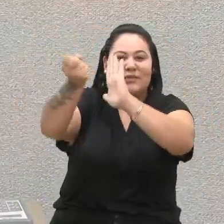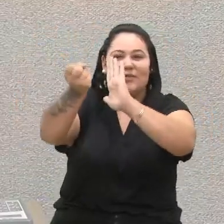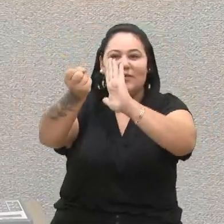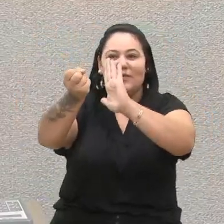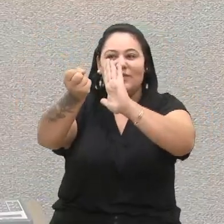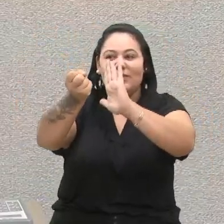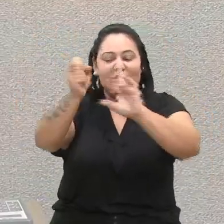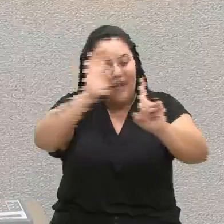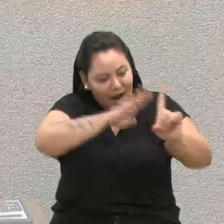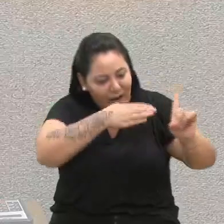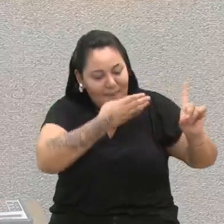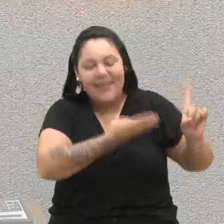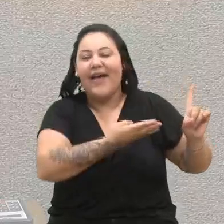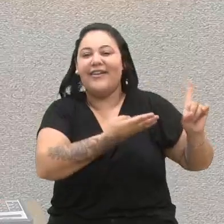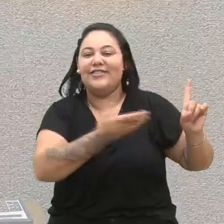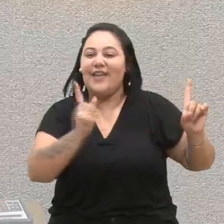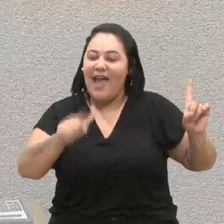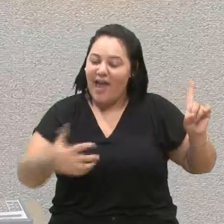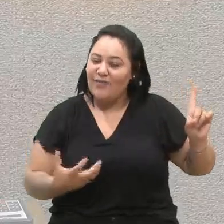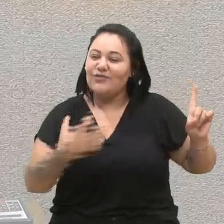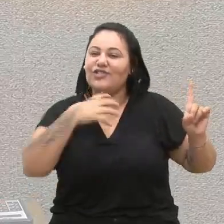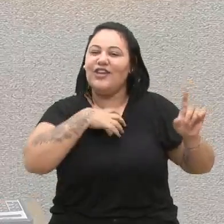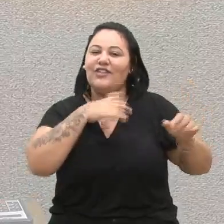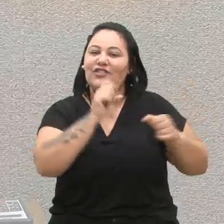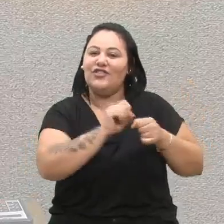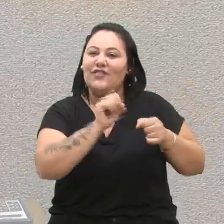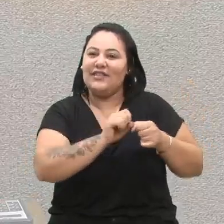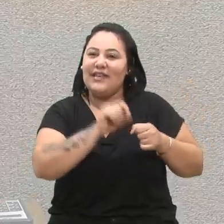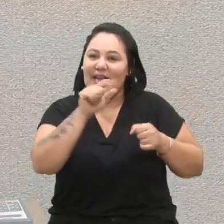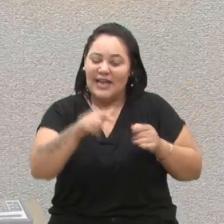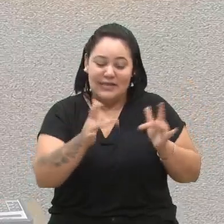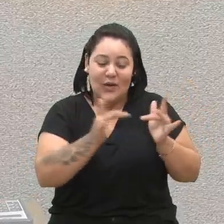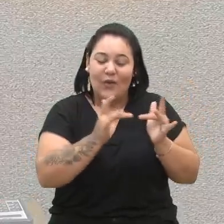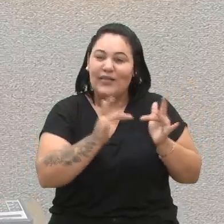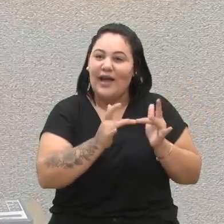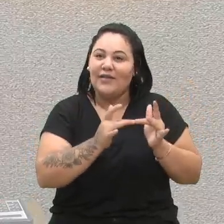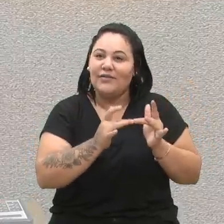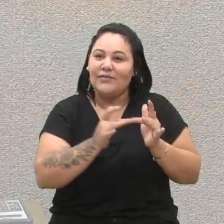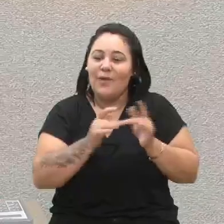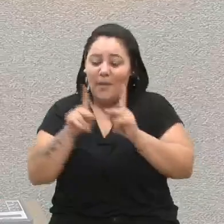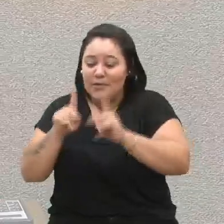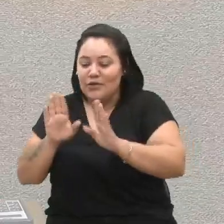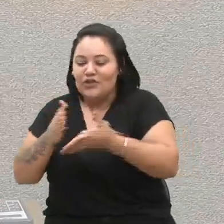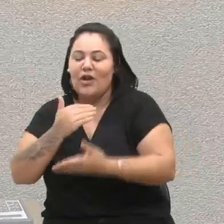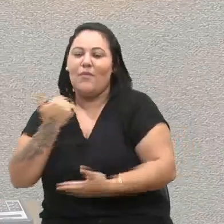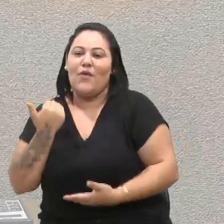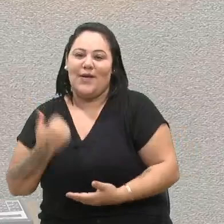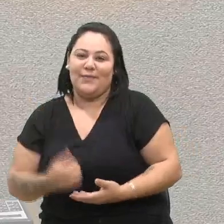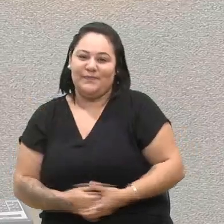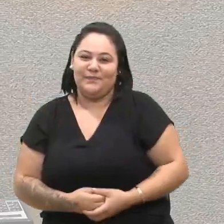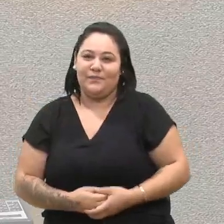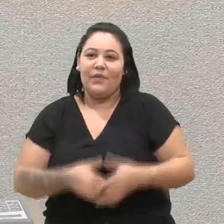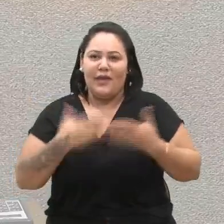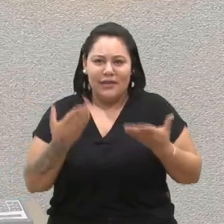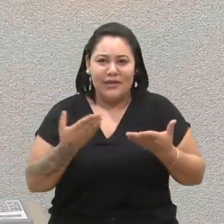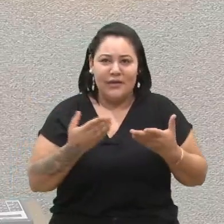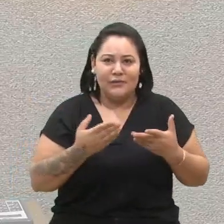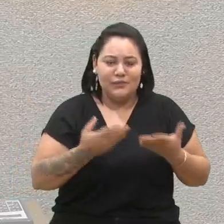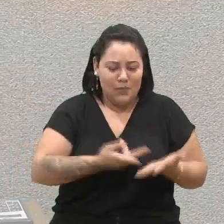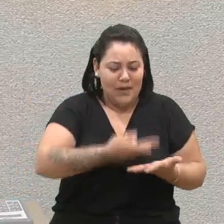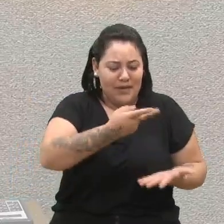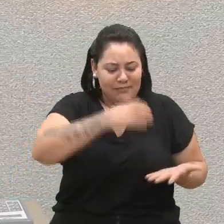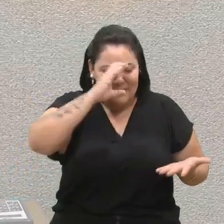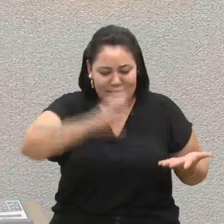homenageado. É uma maneira de fazer esse contato com quem já se foi. Então, um cidadão caxiense, todos